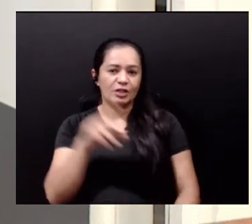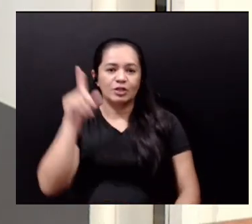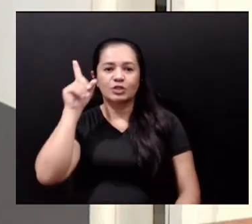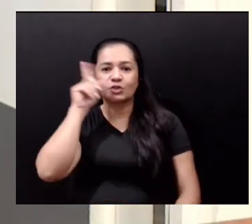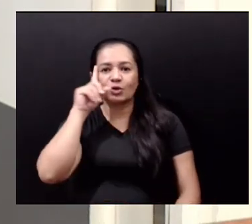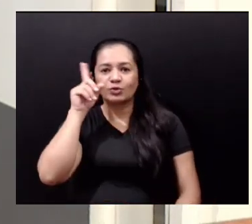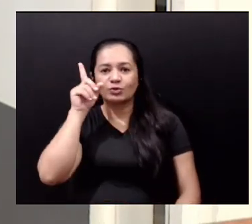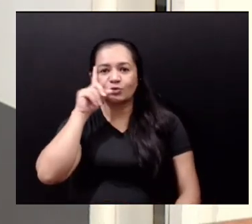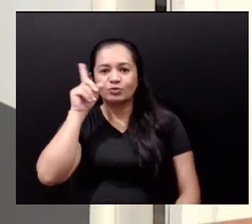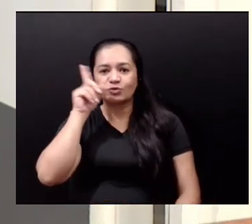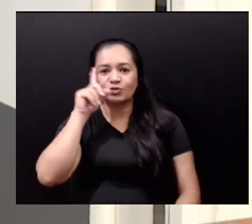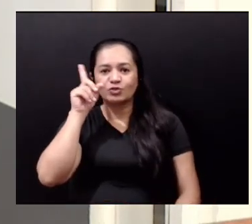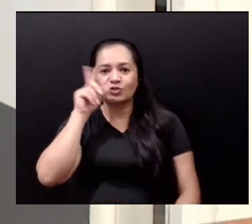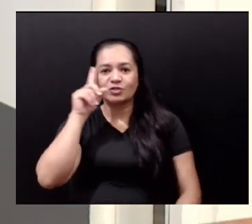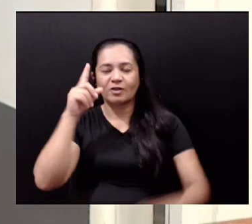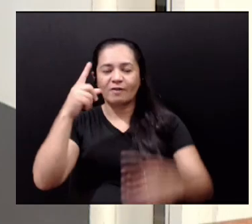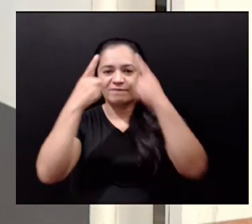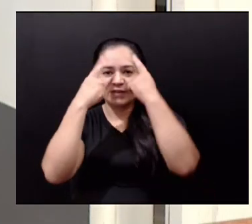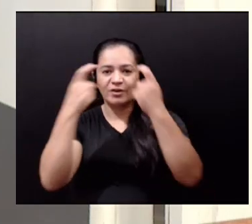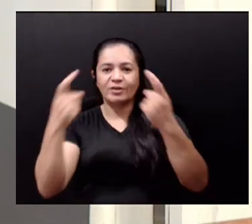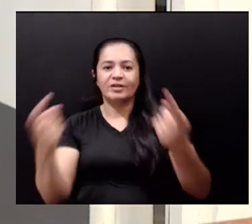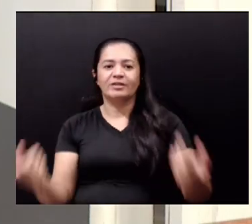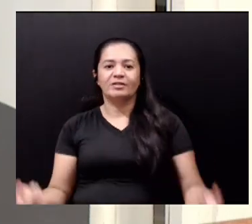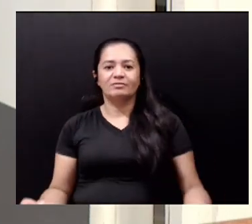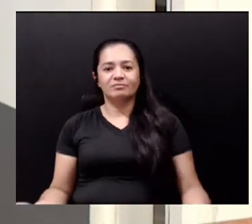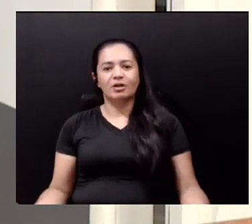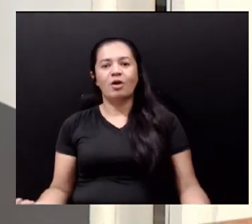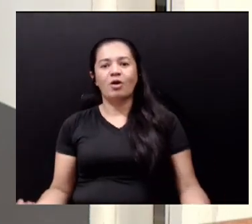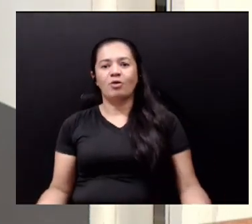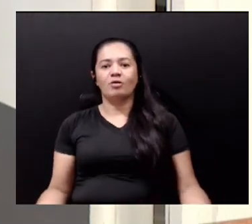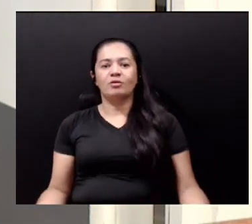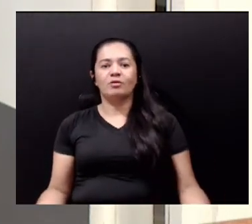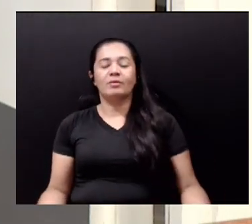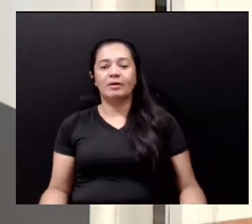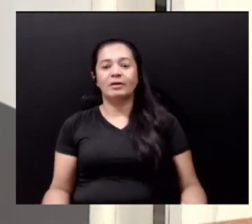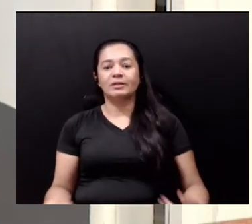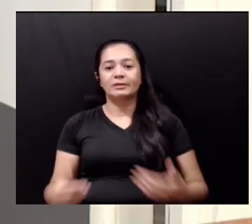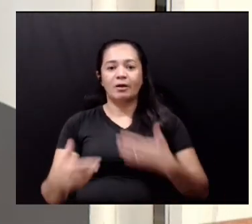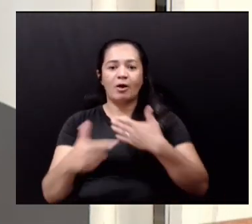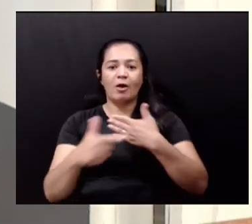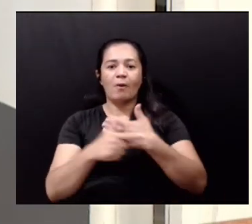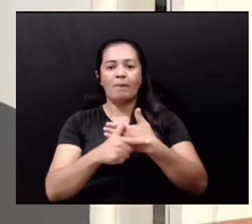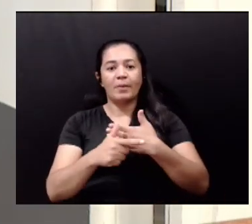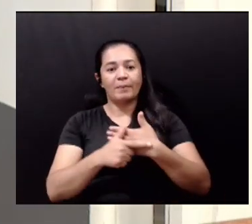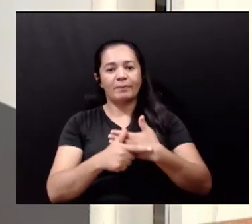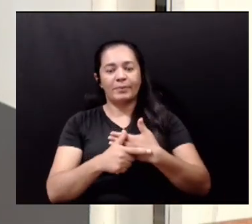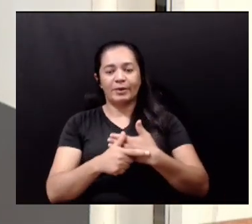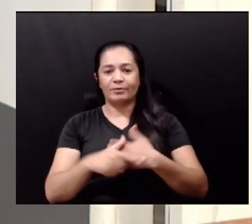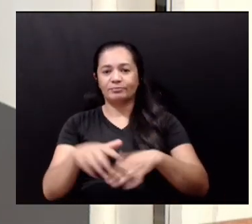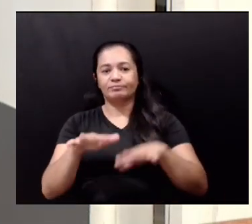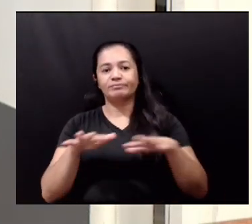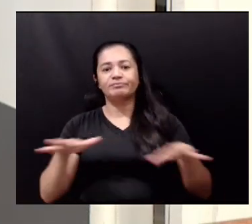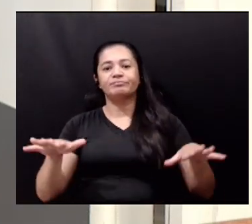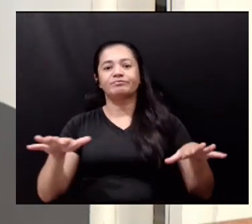né? Então, aí teve um papel da educação também fazer parte dessa notificação. Uma notificação que antes era restrita